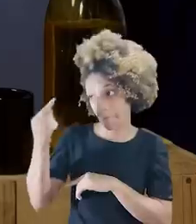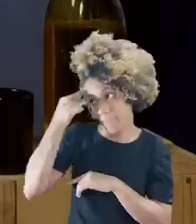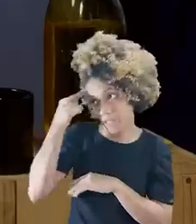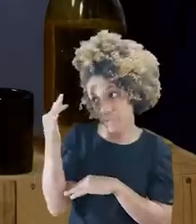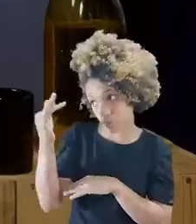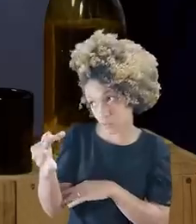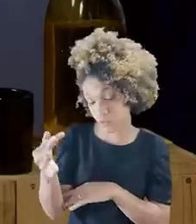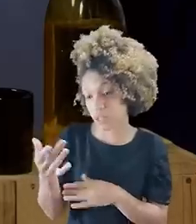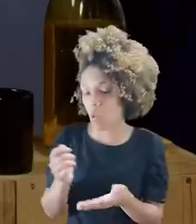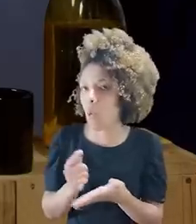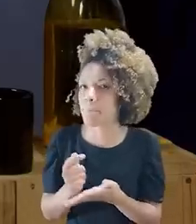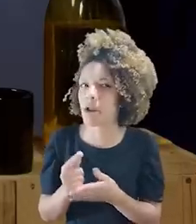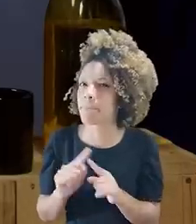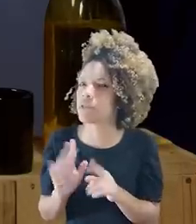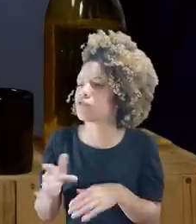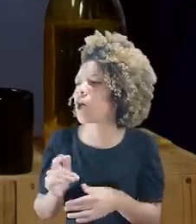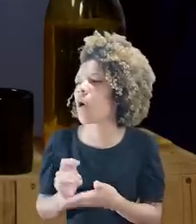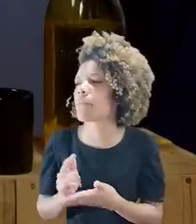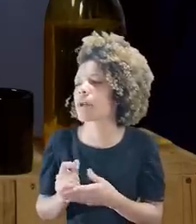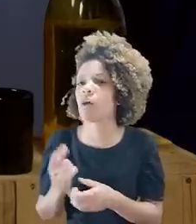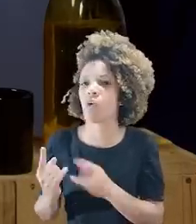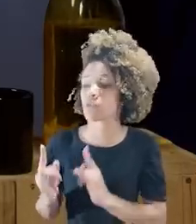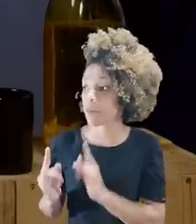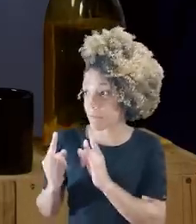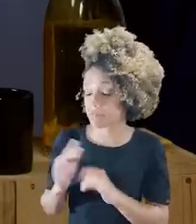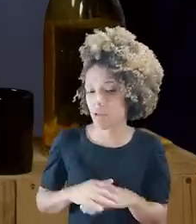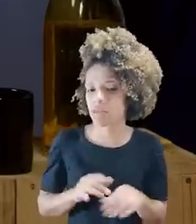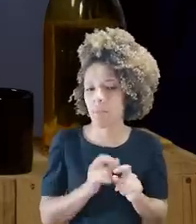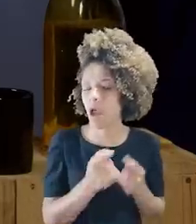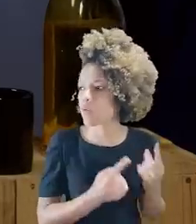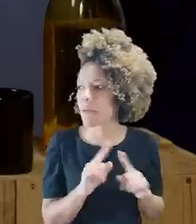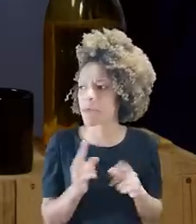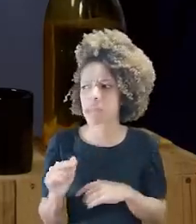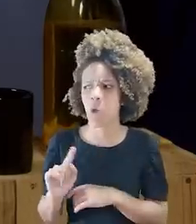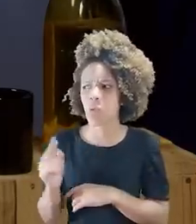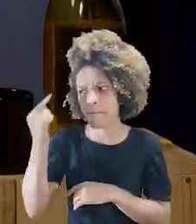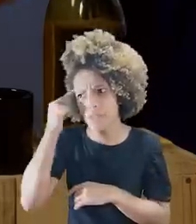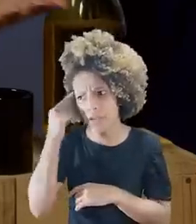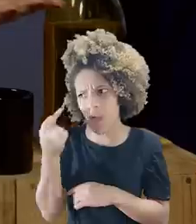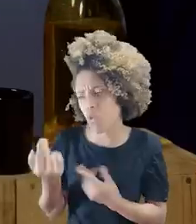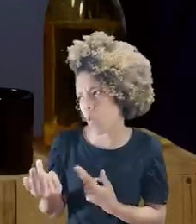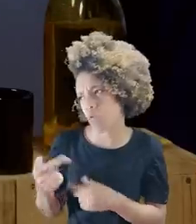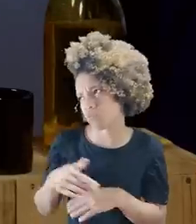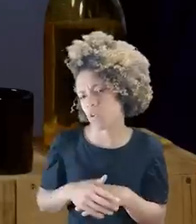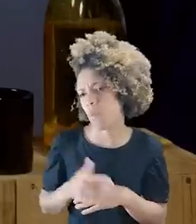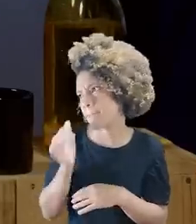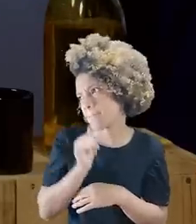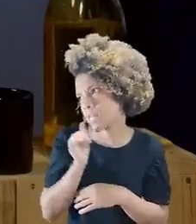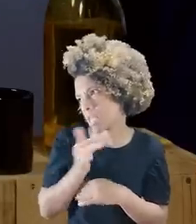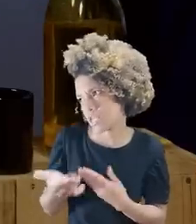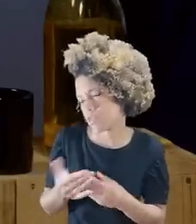futuro né então eu comprei mas eu já comprava alguns apartamentos já comprava algumas coisas também mas eu não pensava como eu penso hoje eu tinha era minha menina